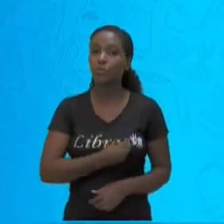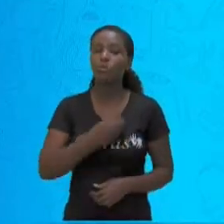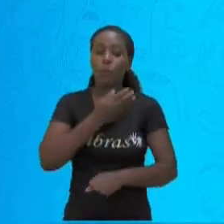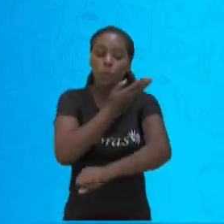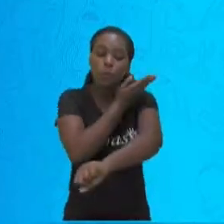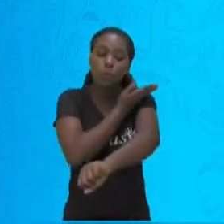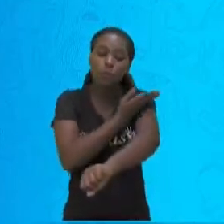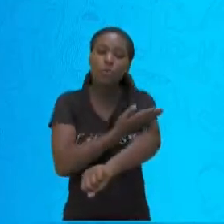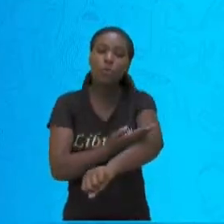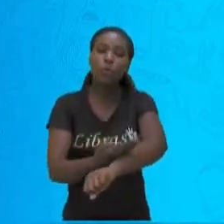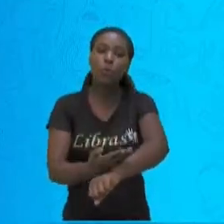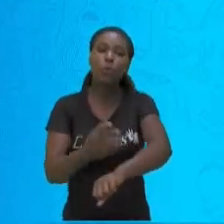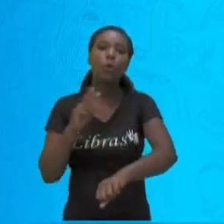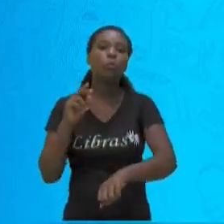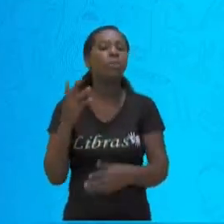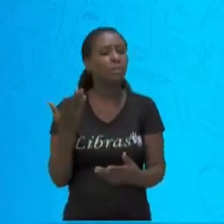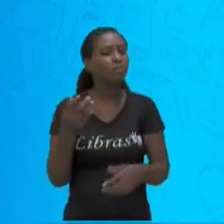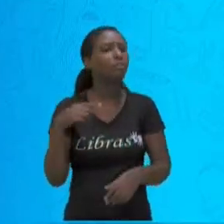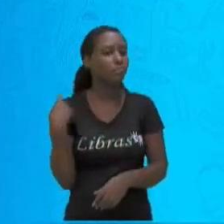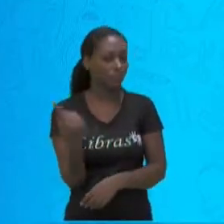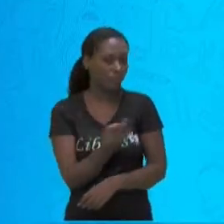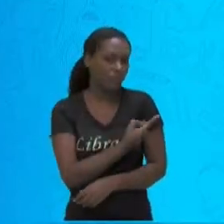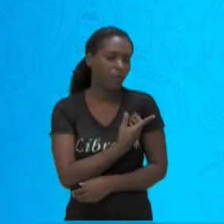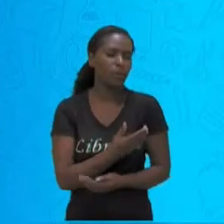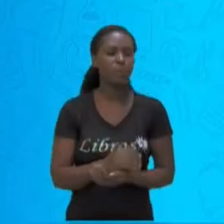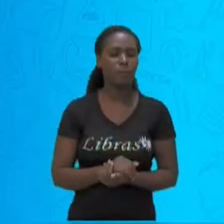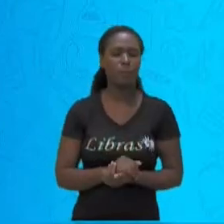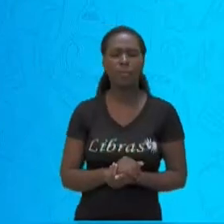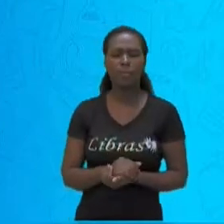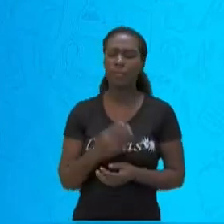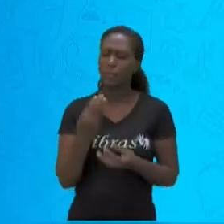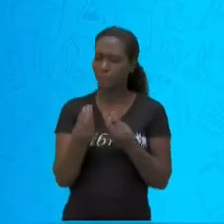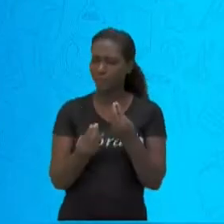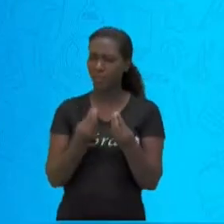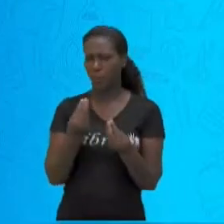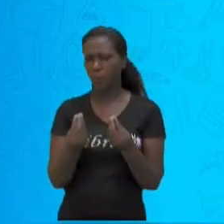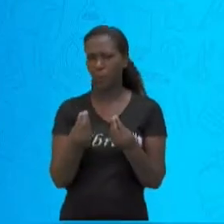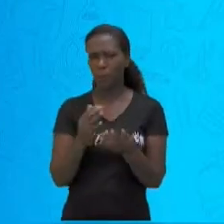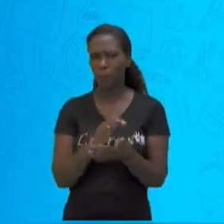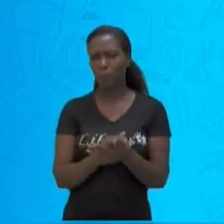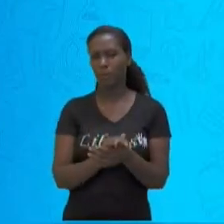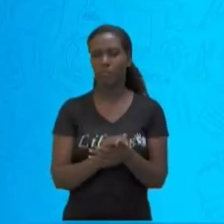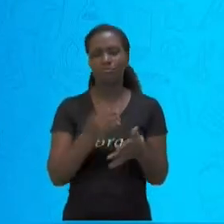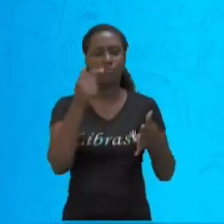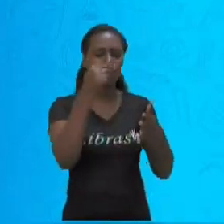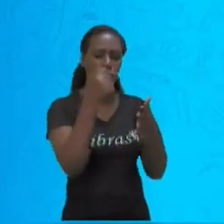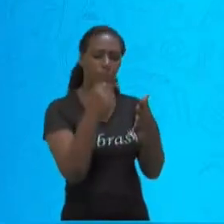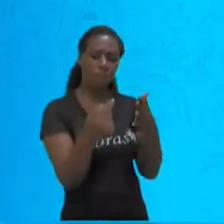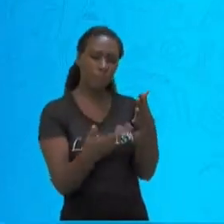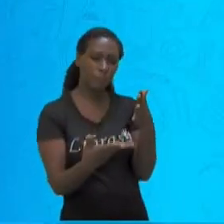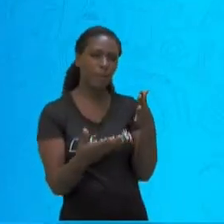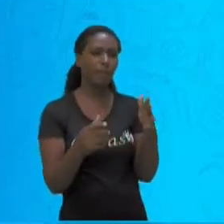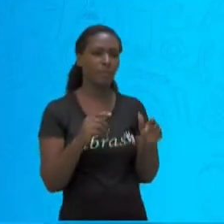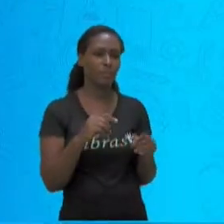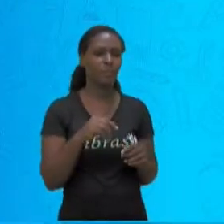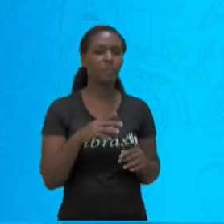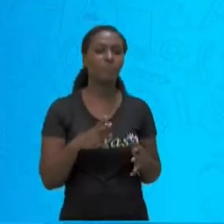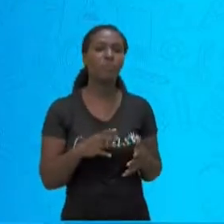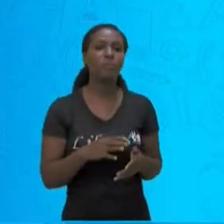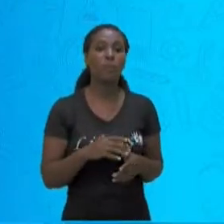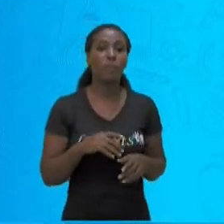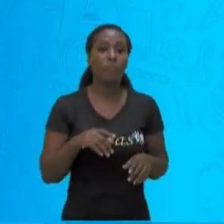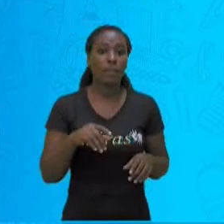costumes. E de que maneira? Quais são os métodos? Através dos meios